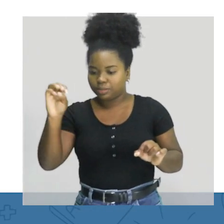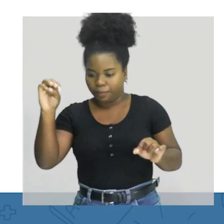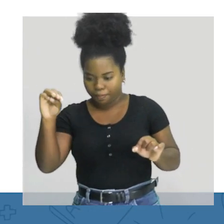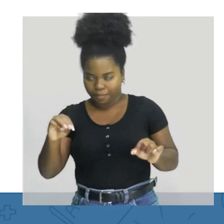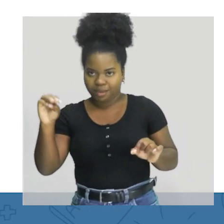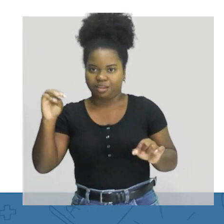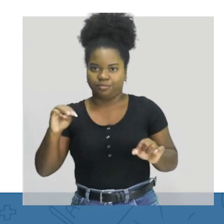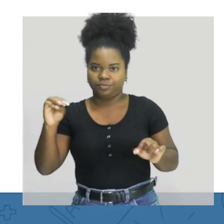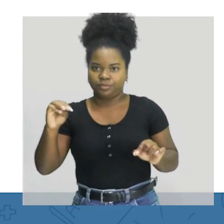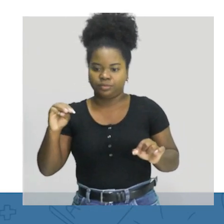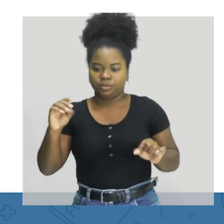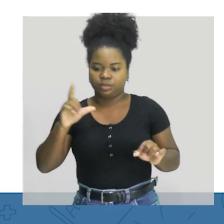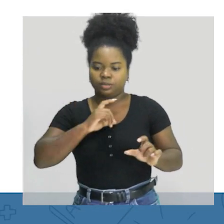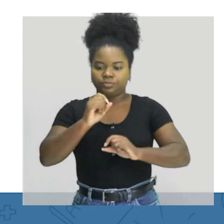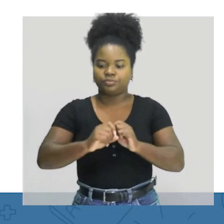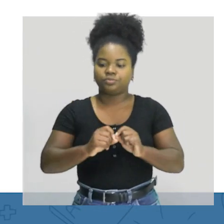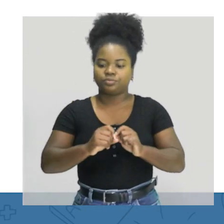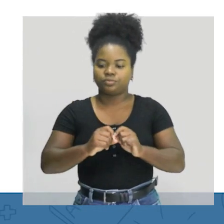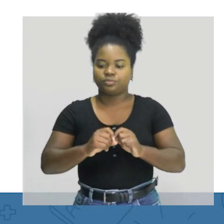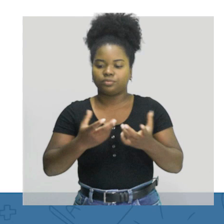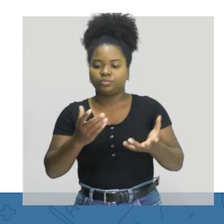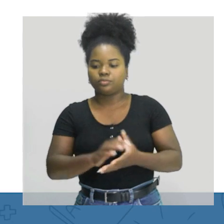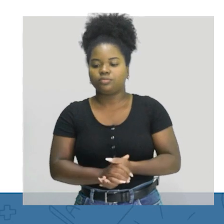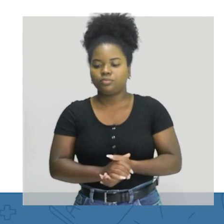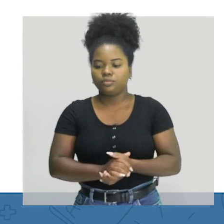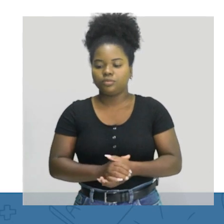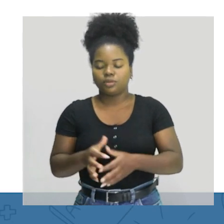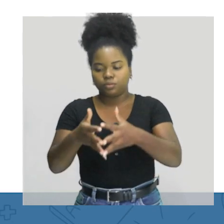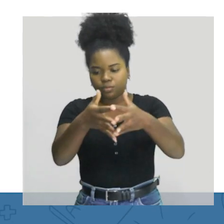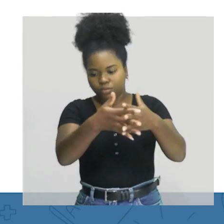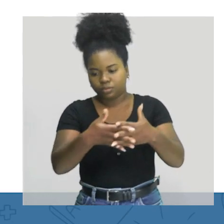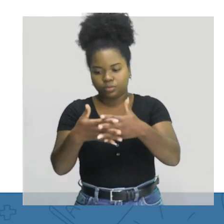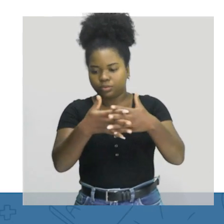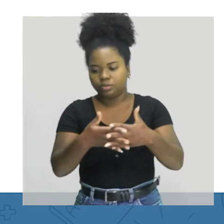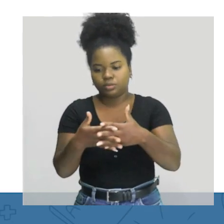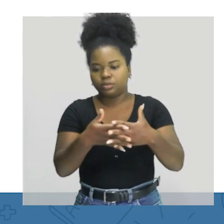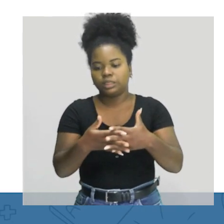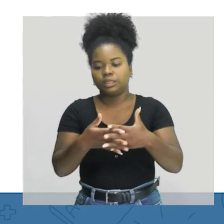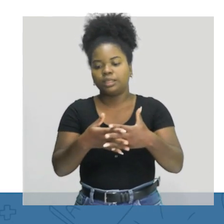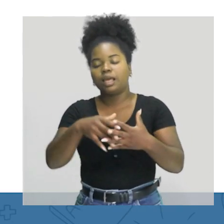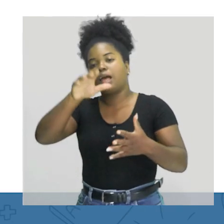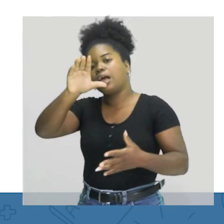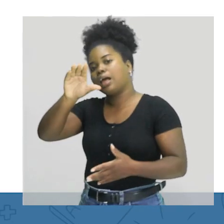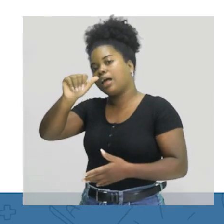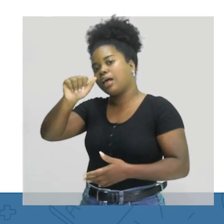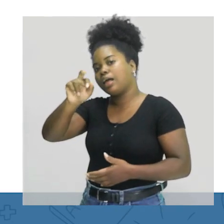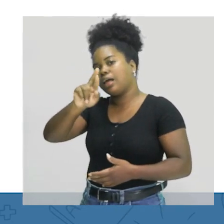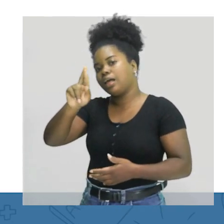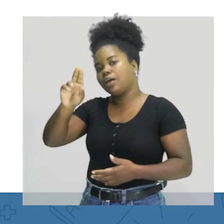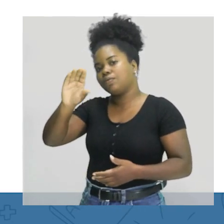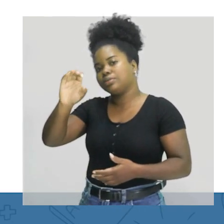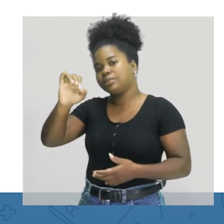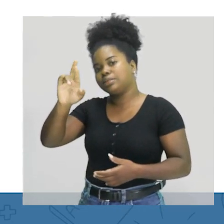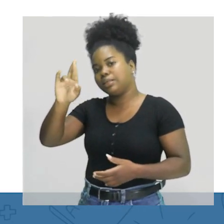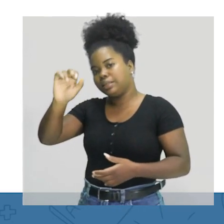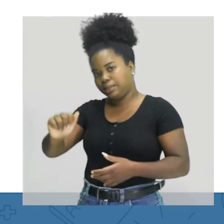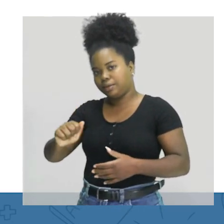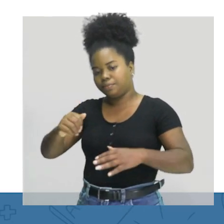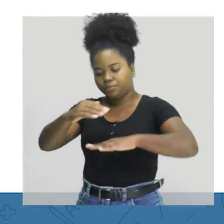estejam em cima de uma carroceria cuja base superior está a 1,30 metros do